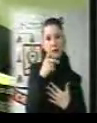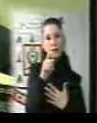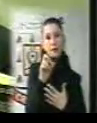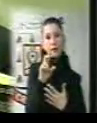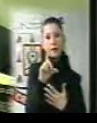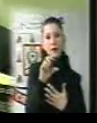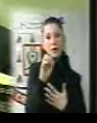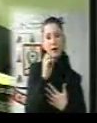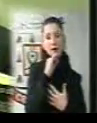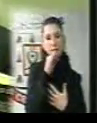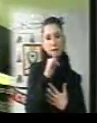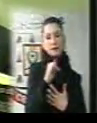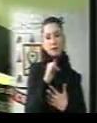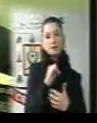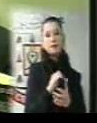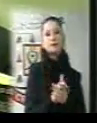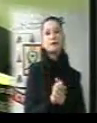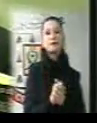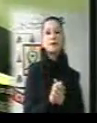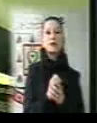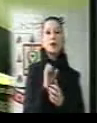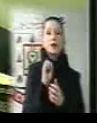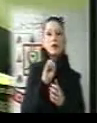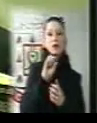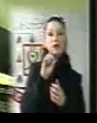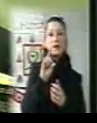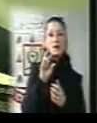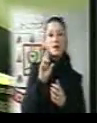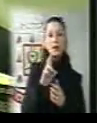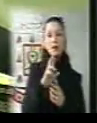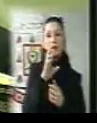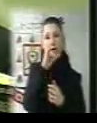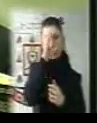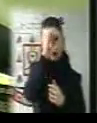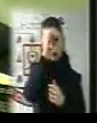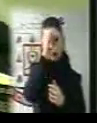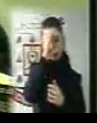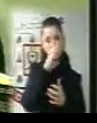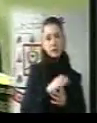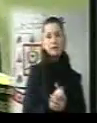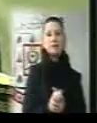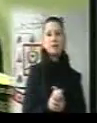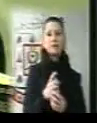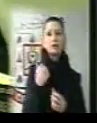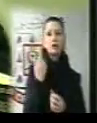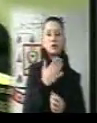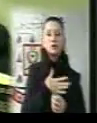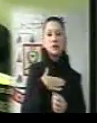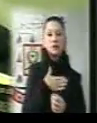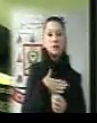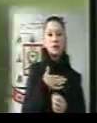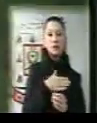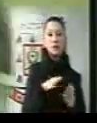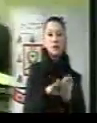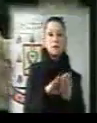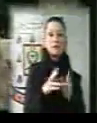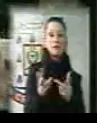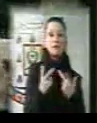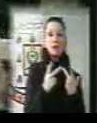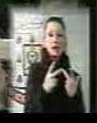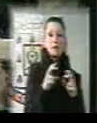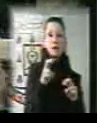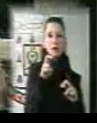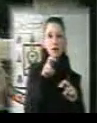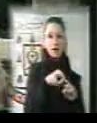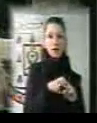Darós Darouti, assessora de imprensa da SDR de Criciúma. Nós gostaríamos também de convidar para que faça parte da mesa